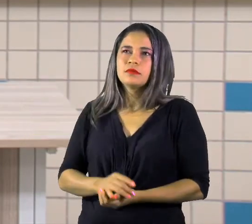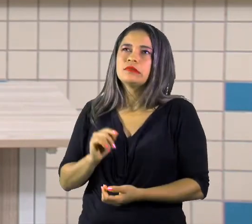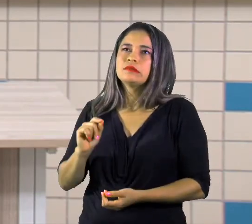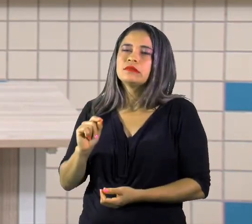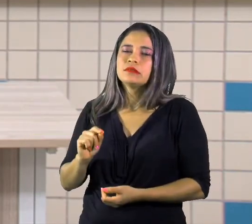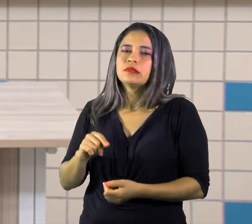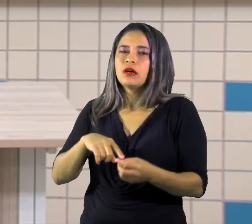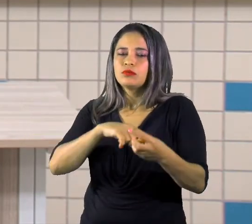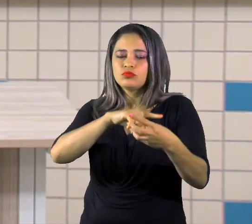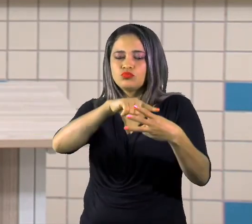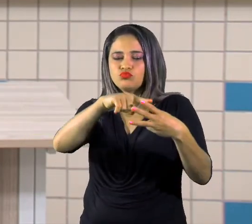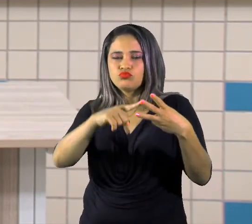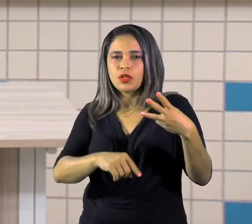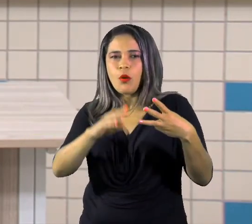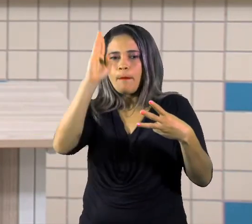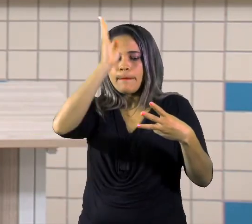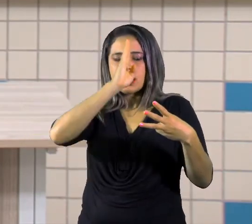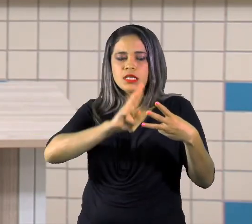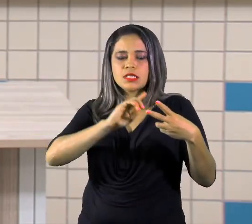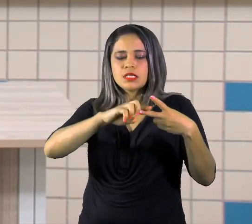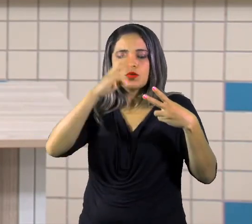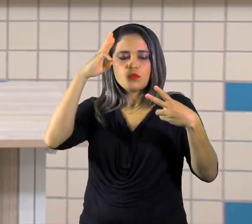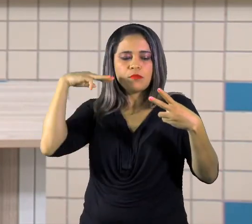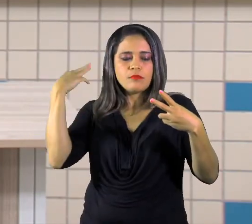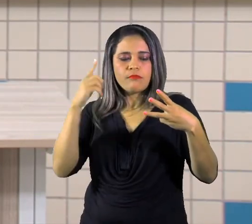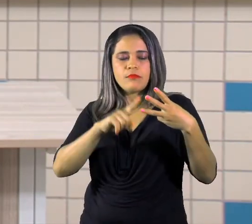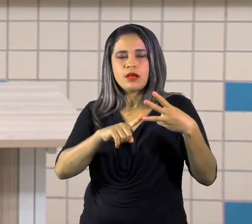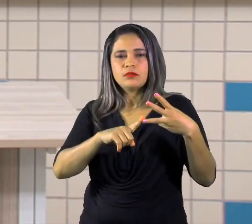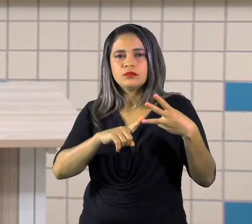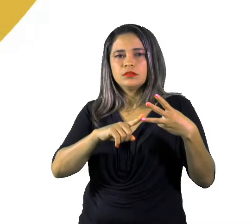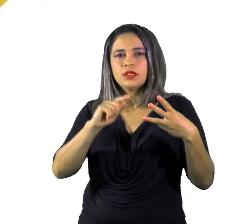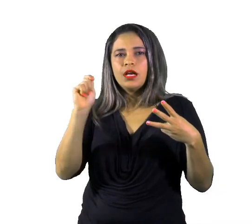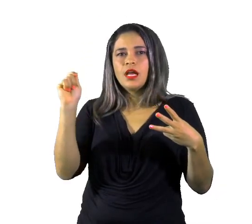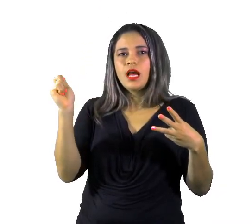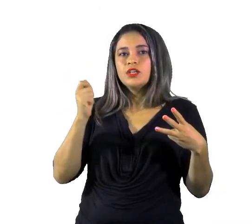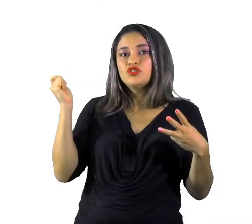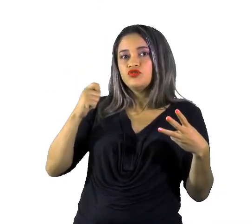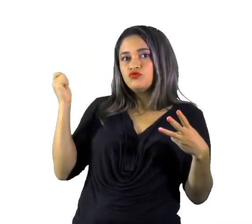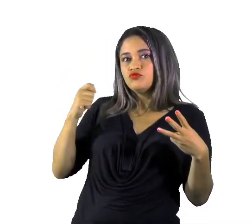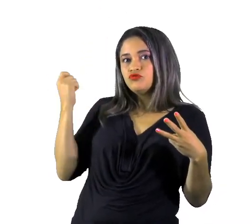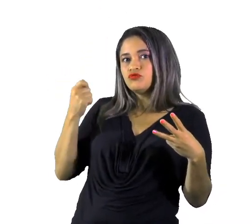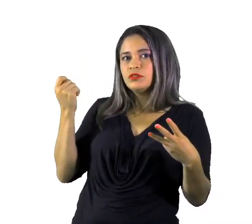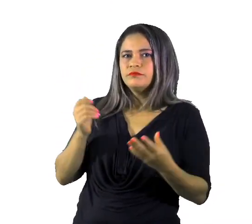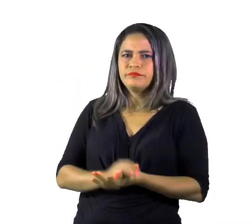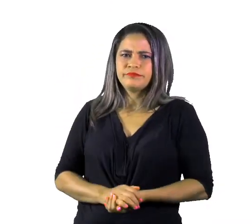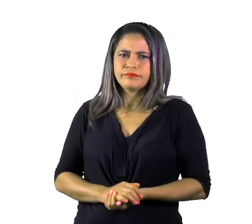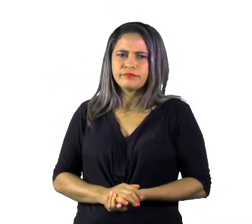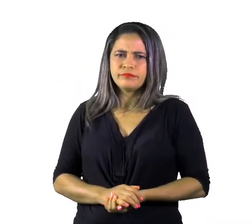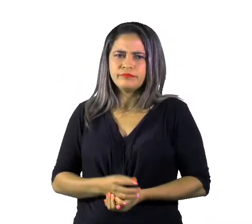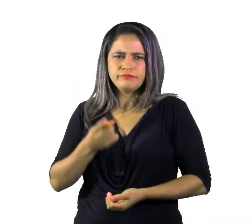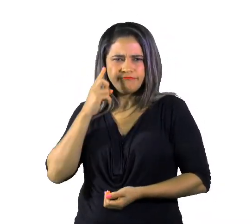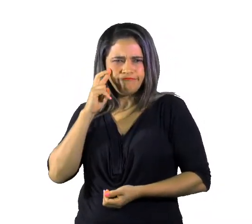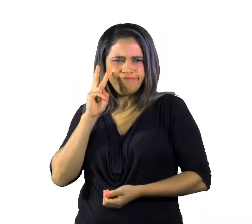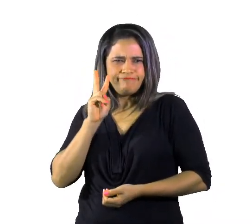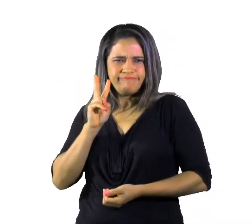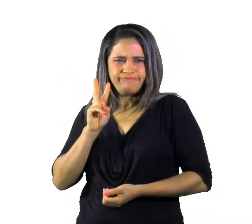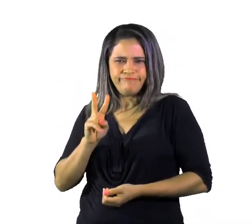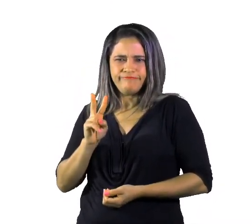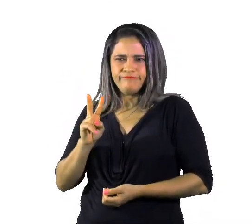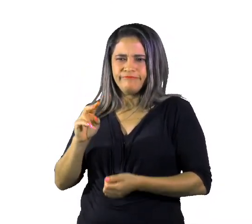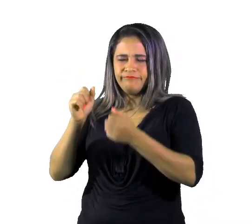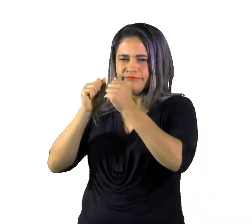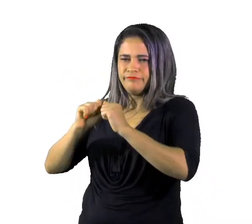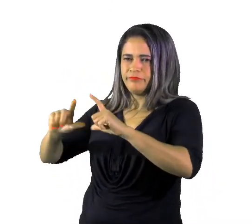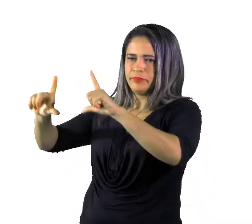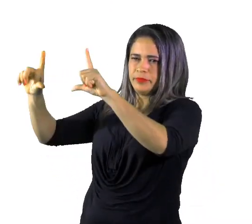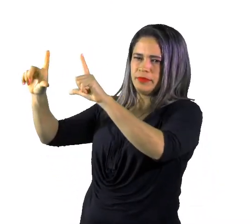os três são Brasil, México e Argentina. Nós podemos ver no nosso slide, em milhões de